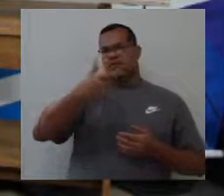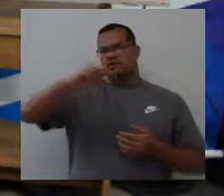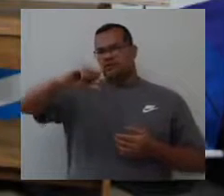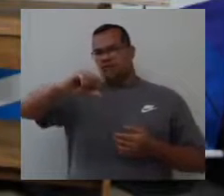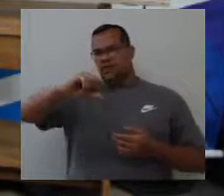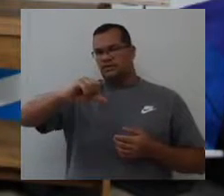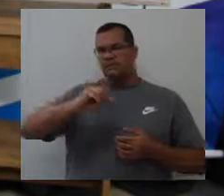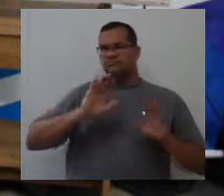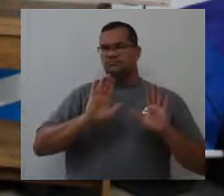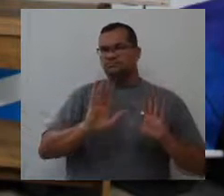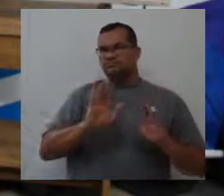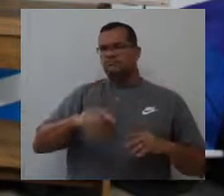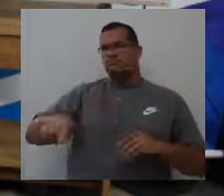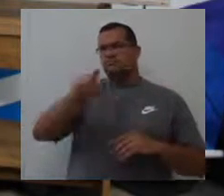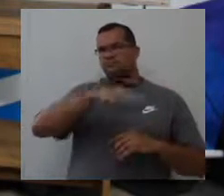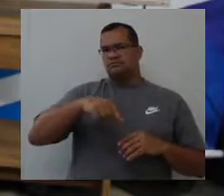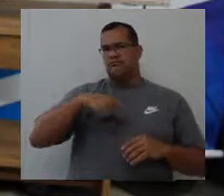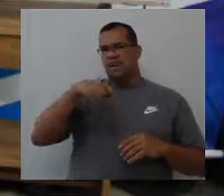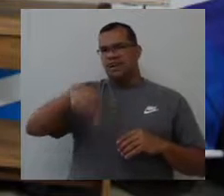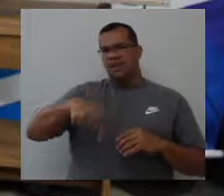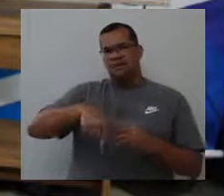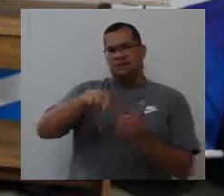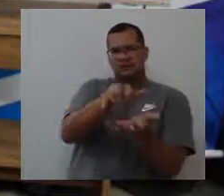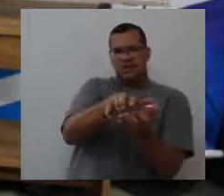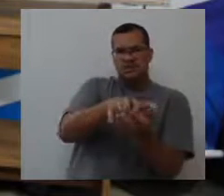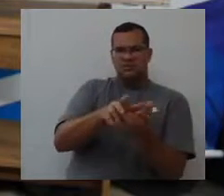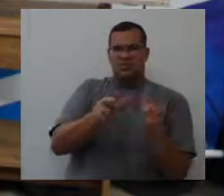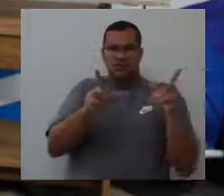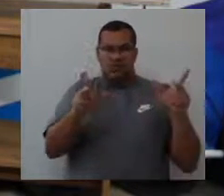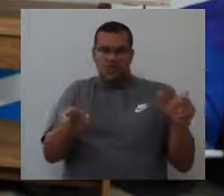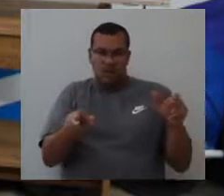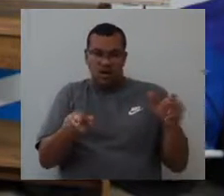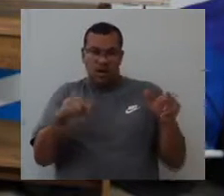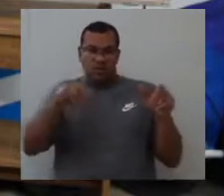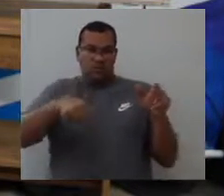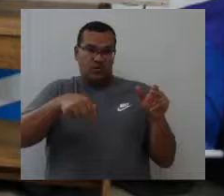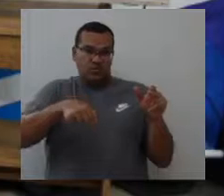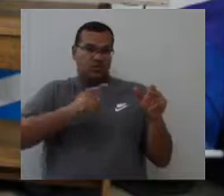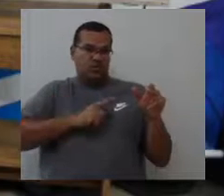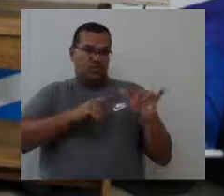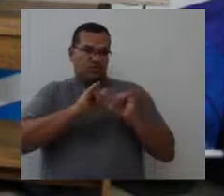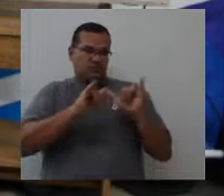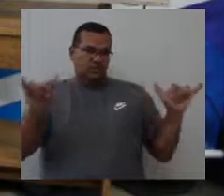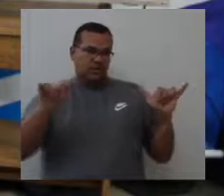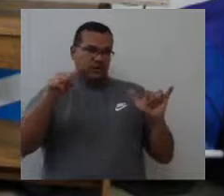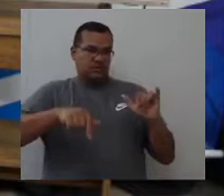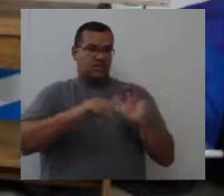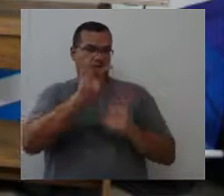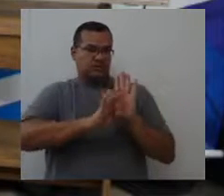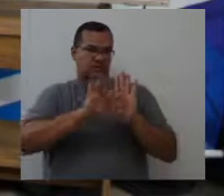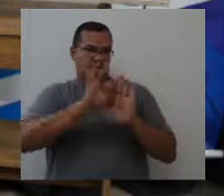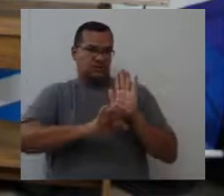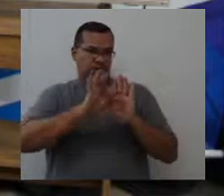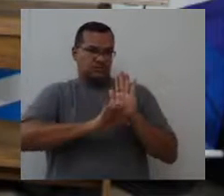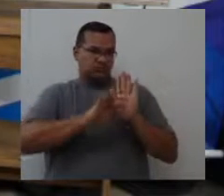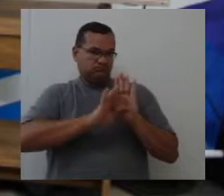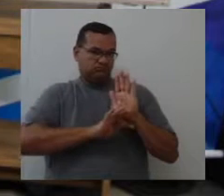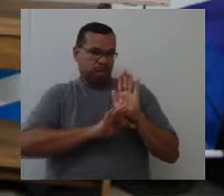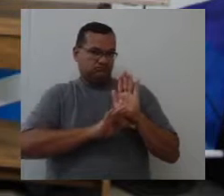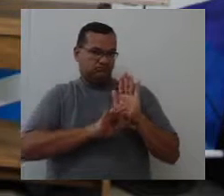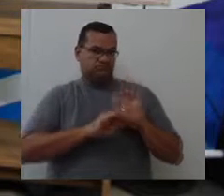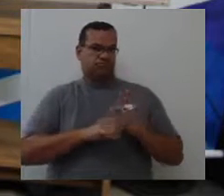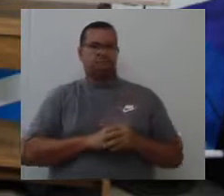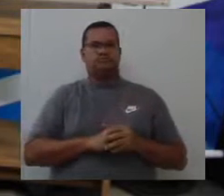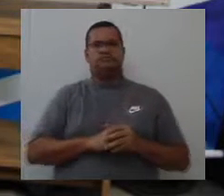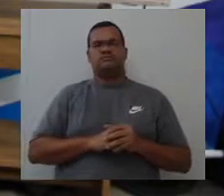Então, será que o aumento aqui em Pernambuco é igual ou parecido com o que deu a informação no texto do Jornal do Rio Grande do Sul?